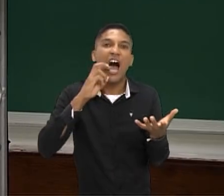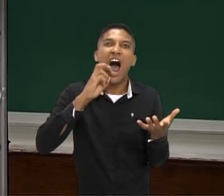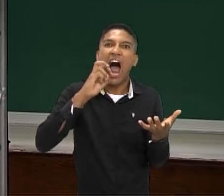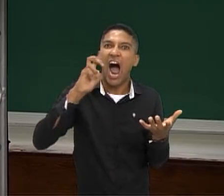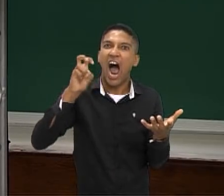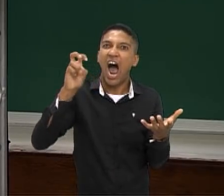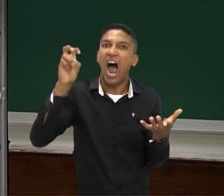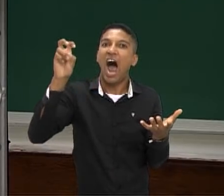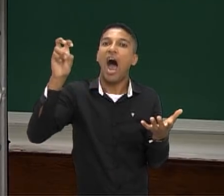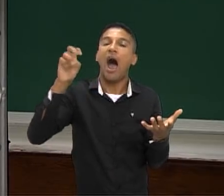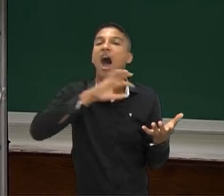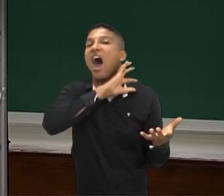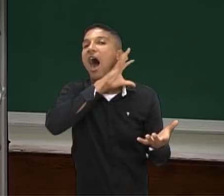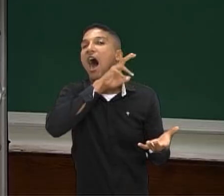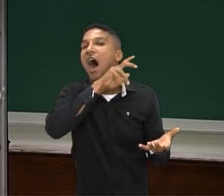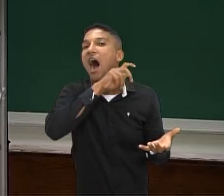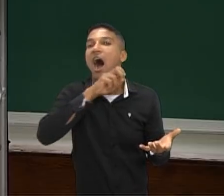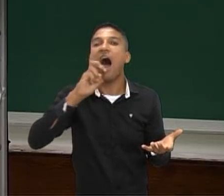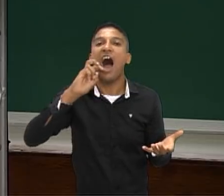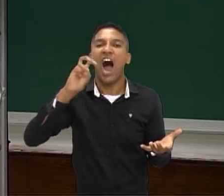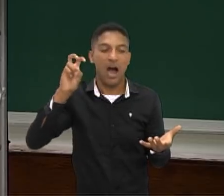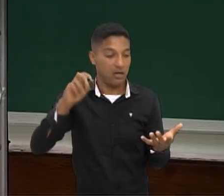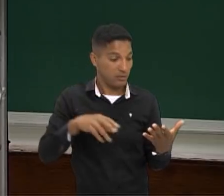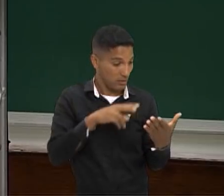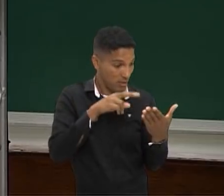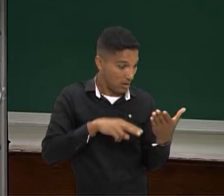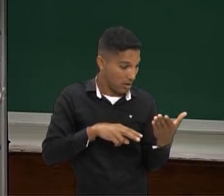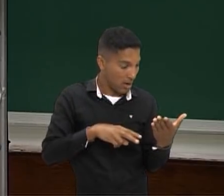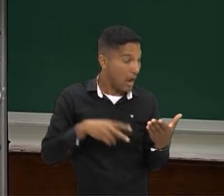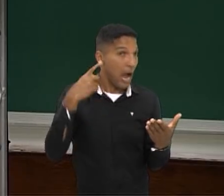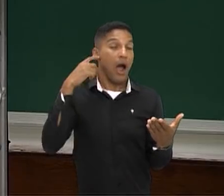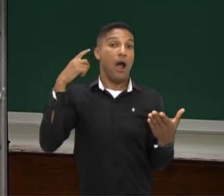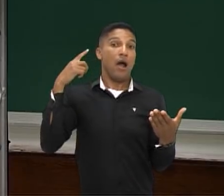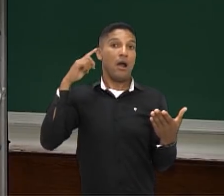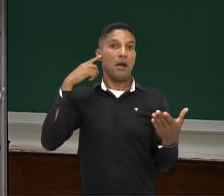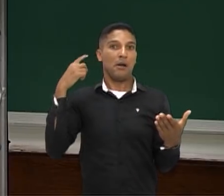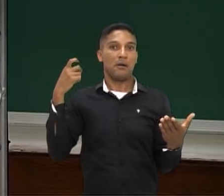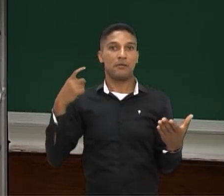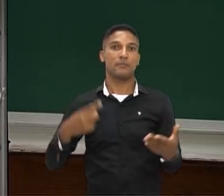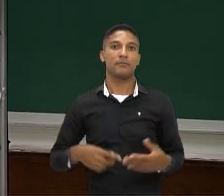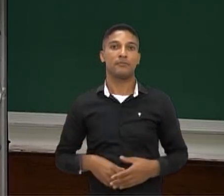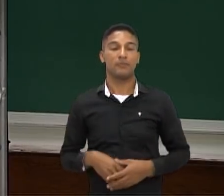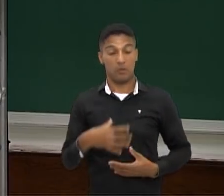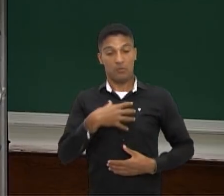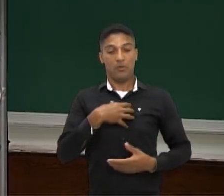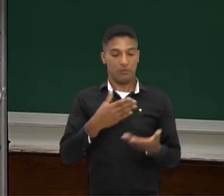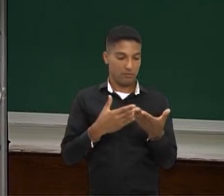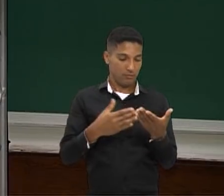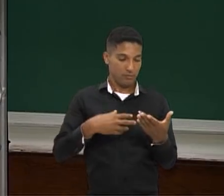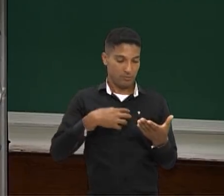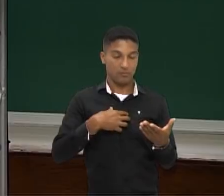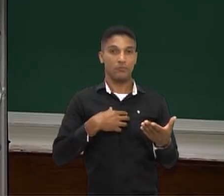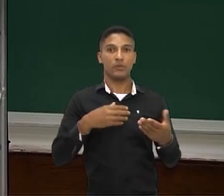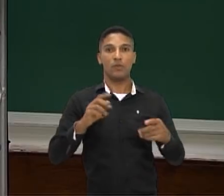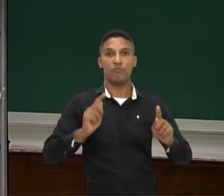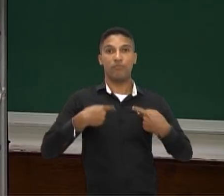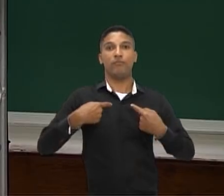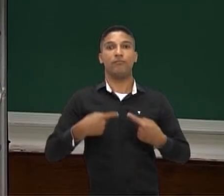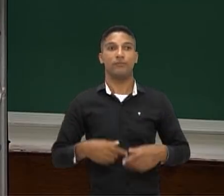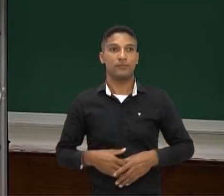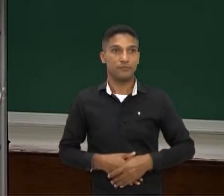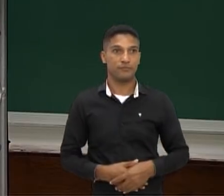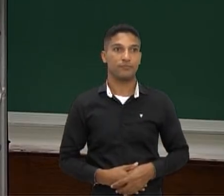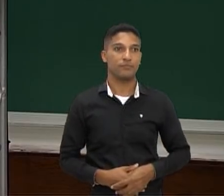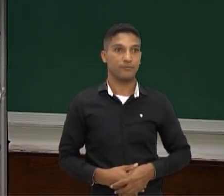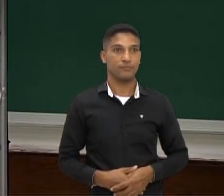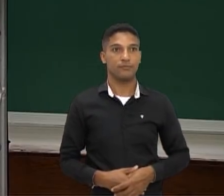com que desencadeie no leitor essa sensação aí auditiva, certo? É esse efeito sinestésico provocado. No